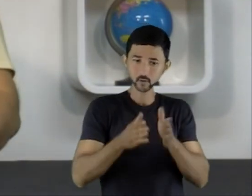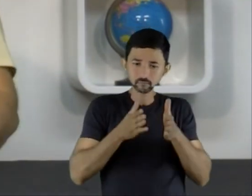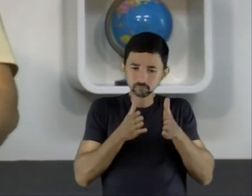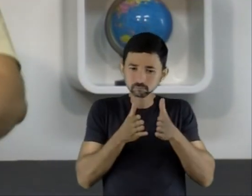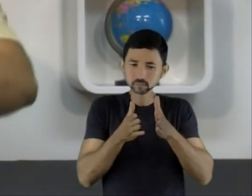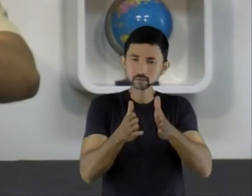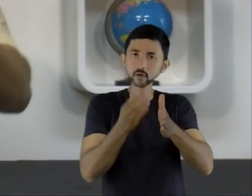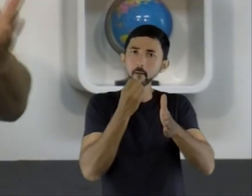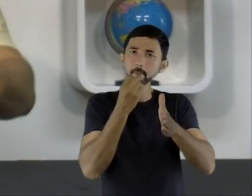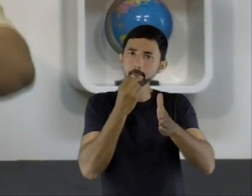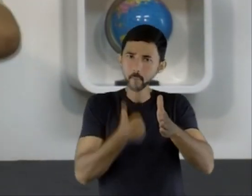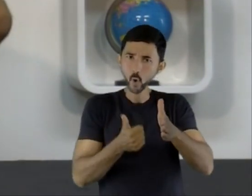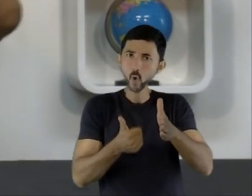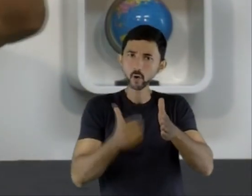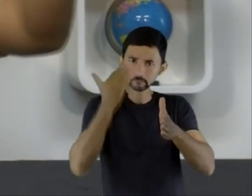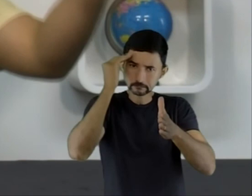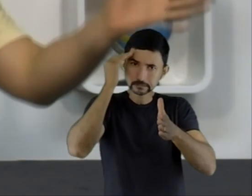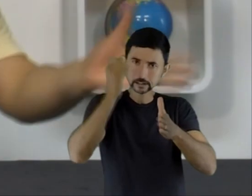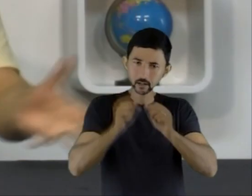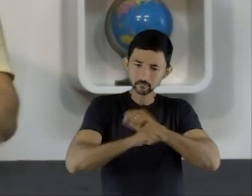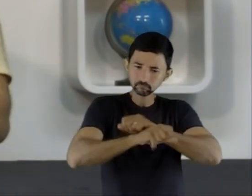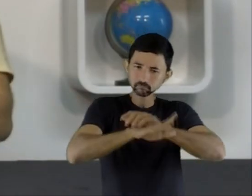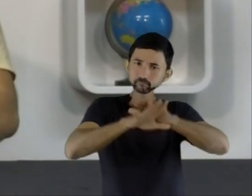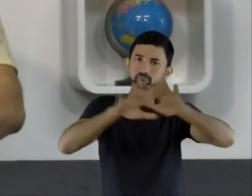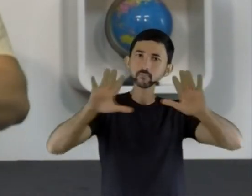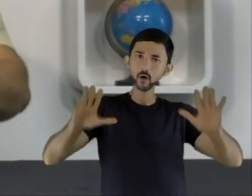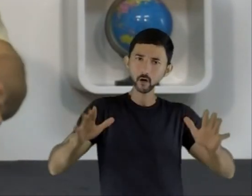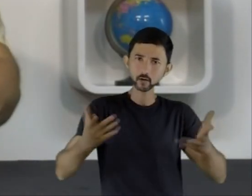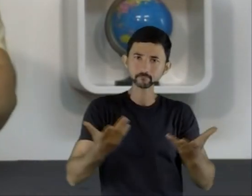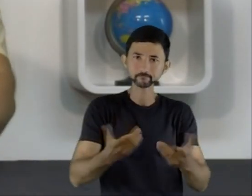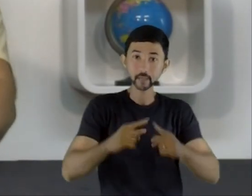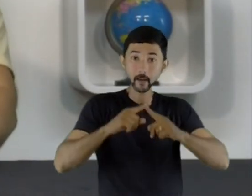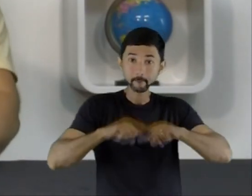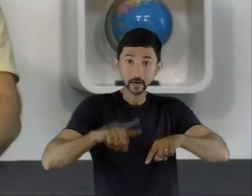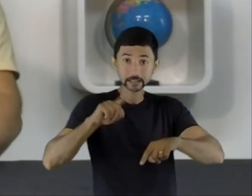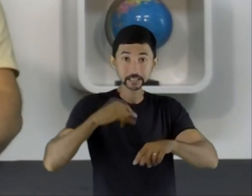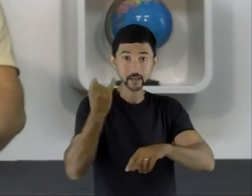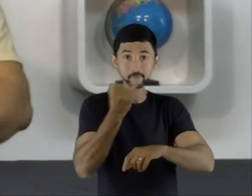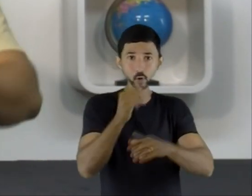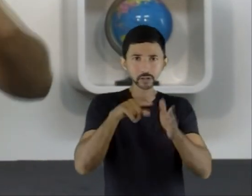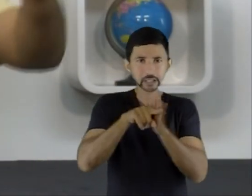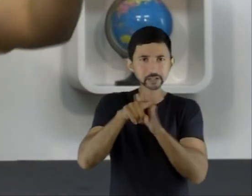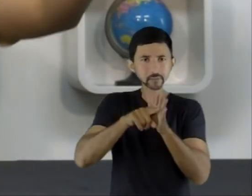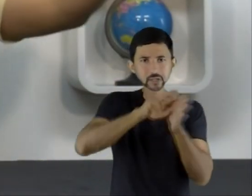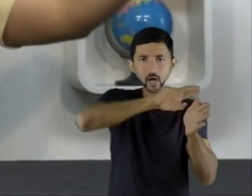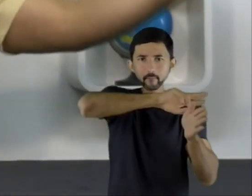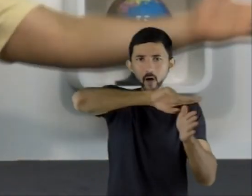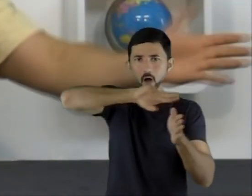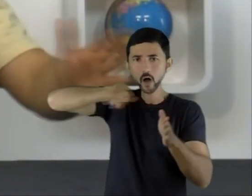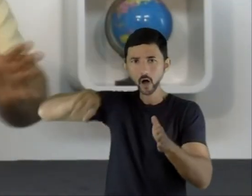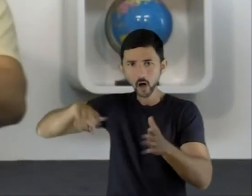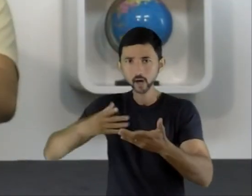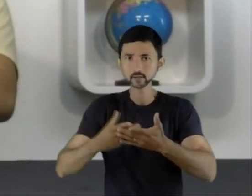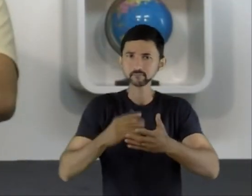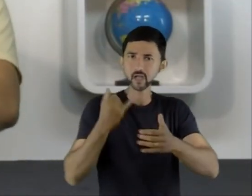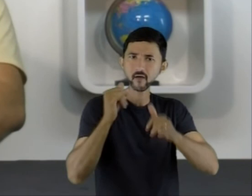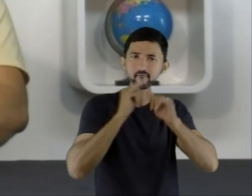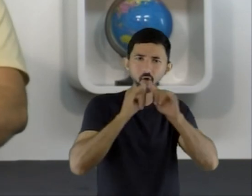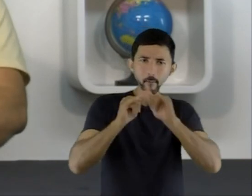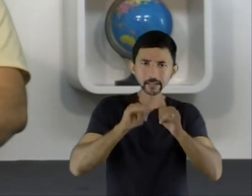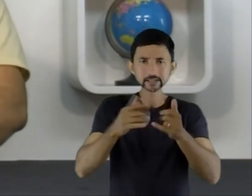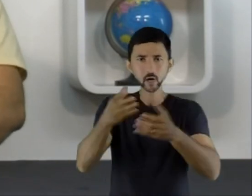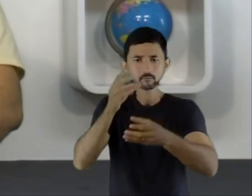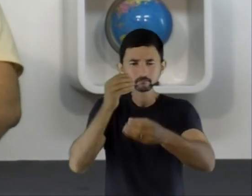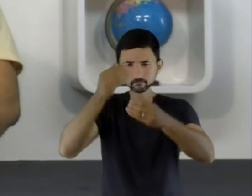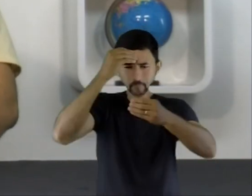muito bom, que na verdade é abrangido por todos os demais. Mas é importante você verificar também outros pontos de vista, outros modos